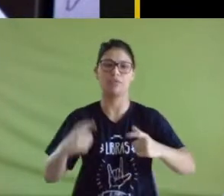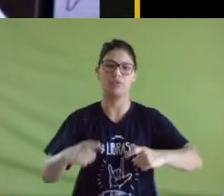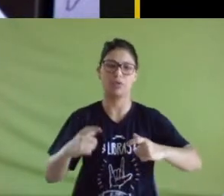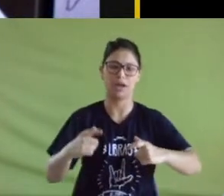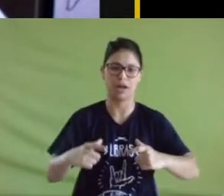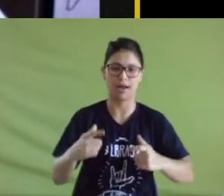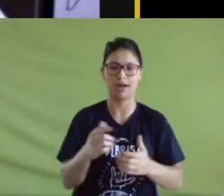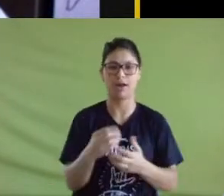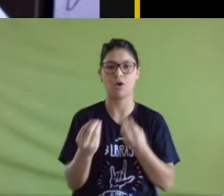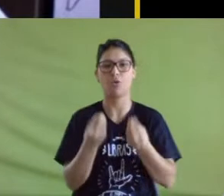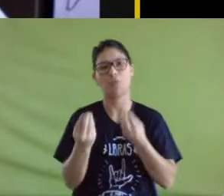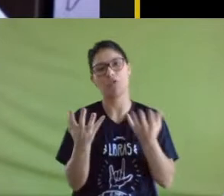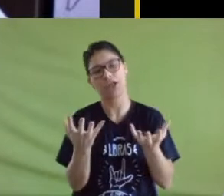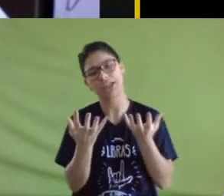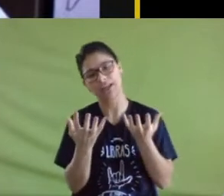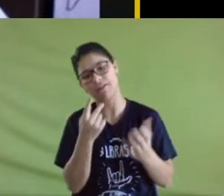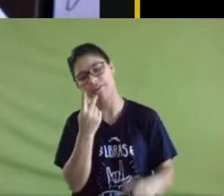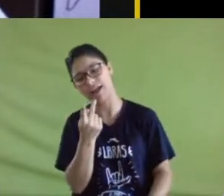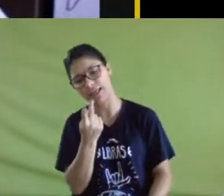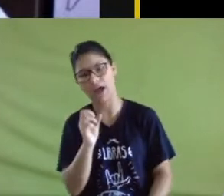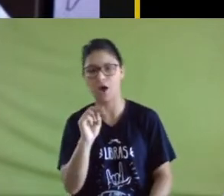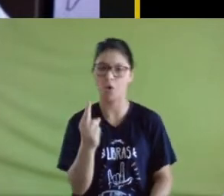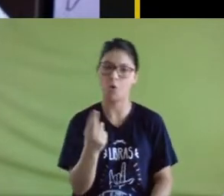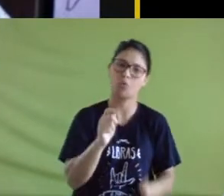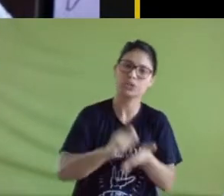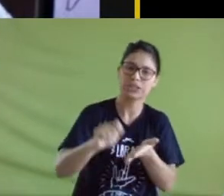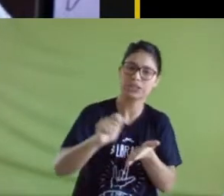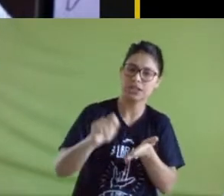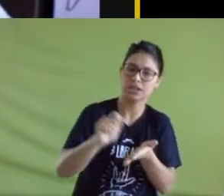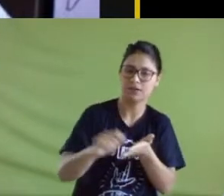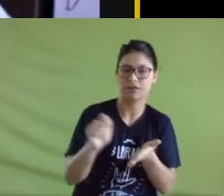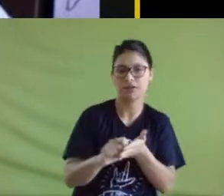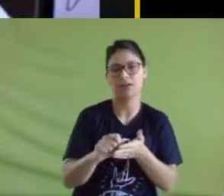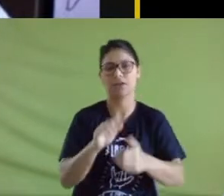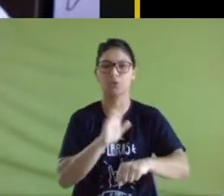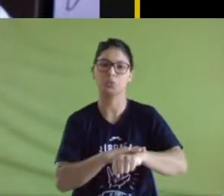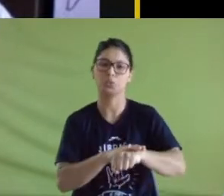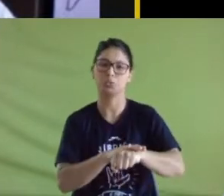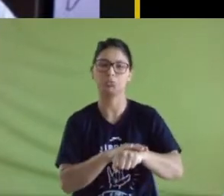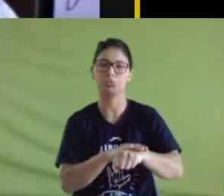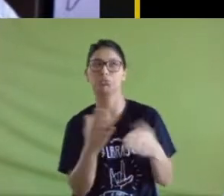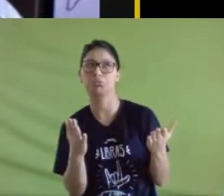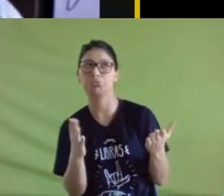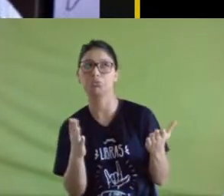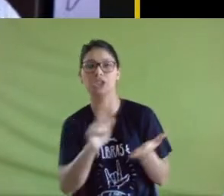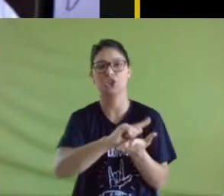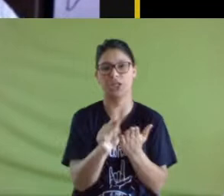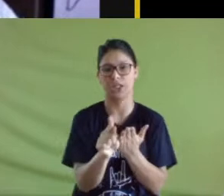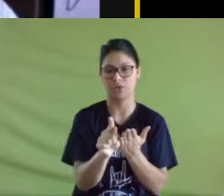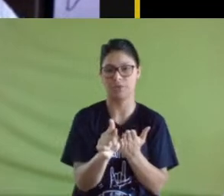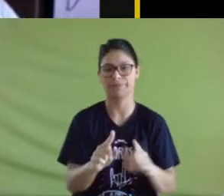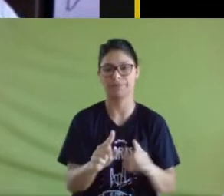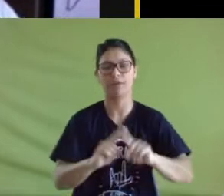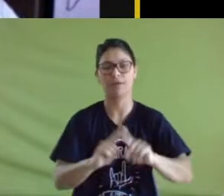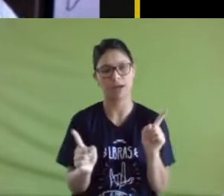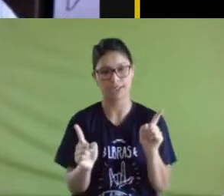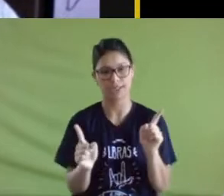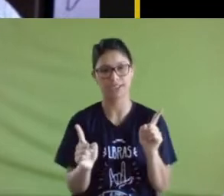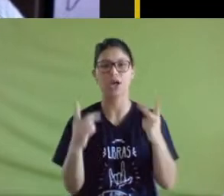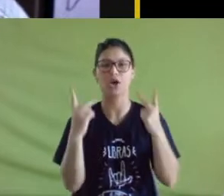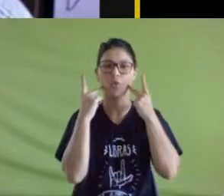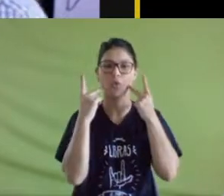quando queriam falar ou escrever segundo um determinado gênero. Mas ele era